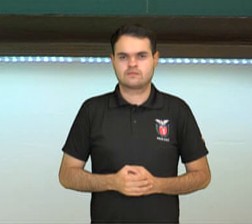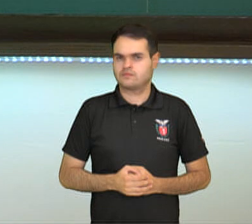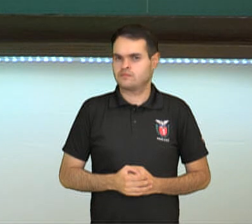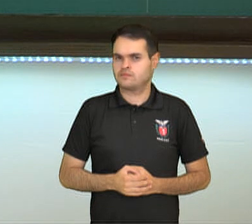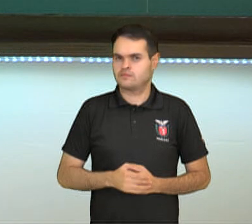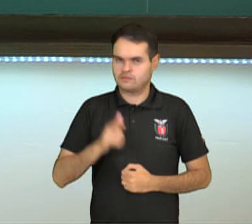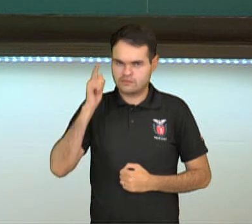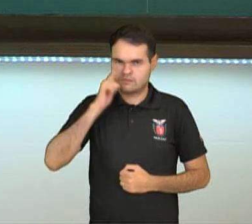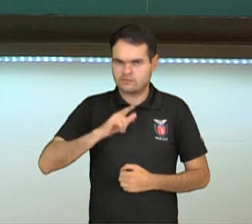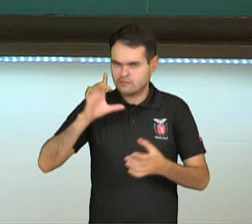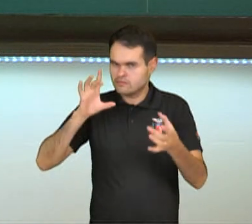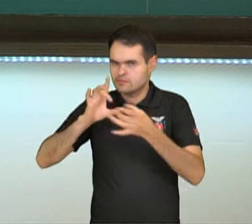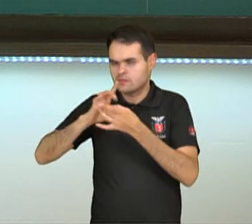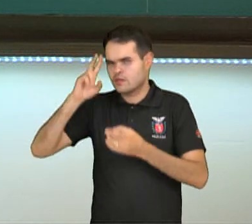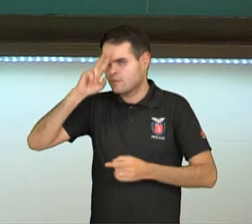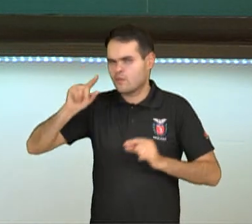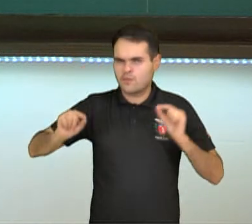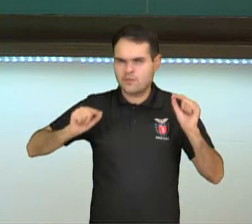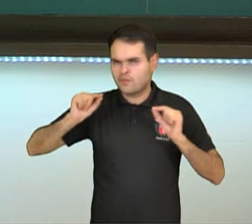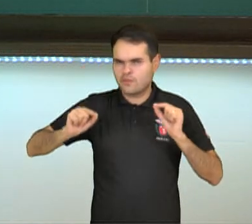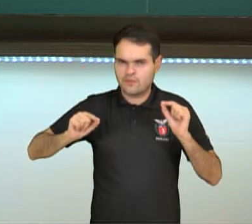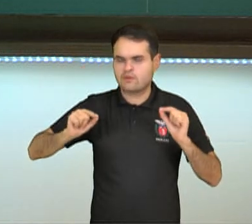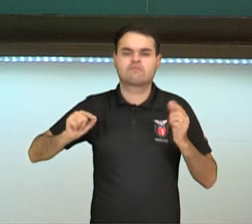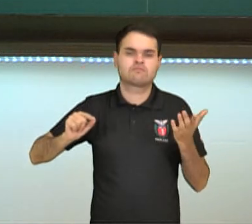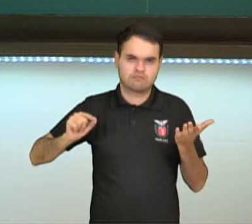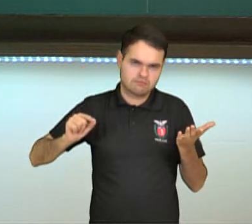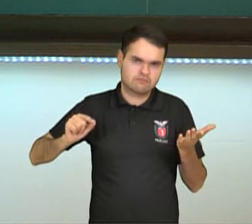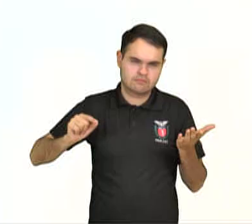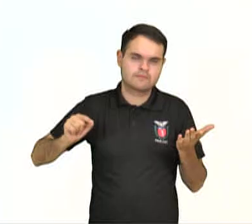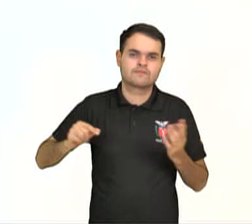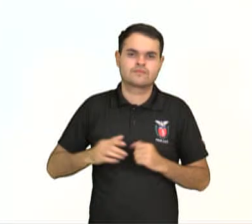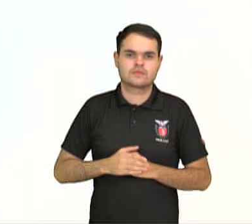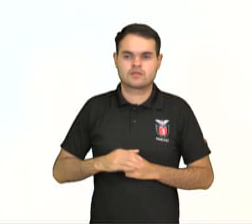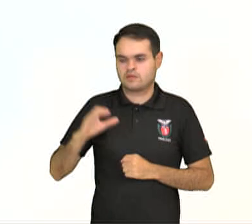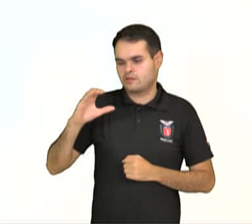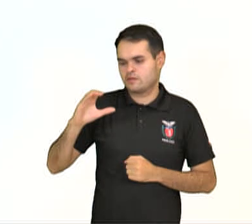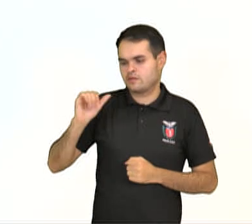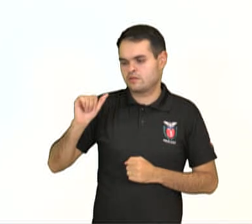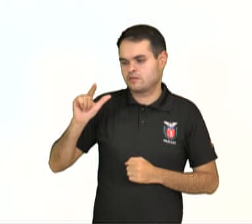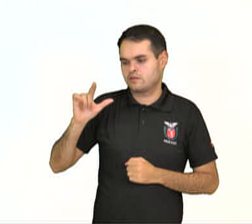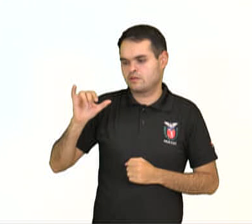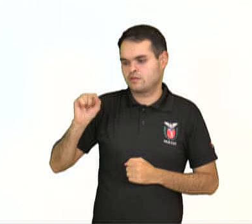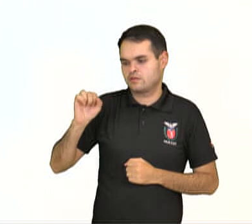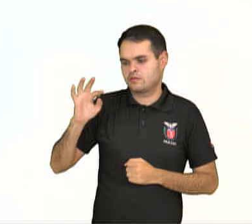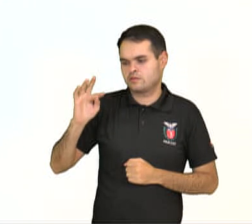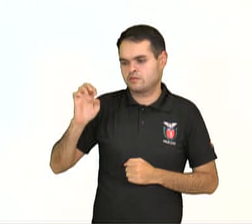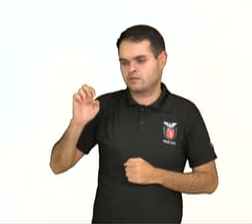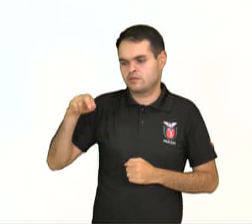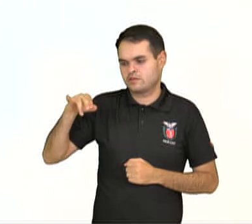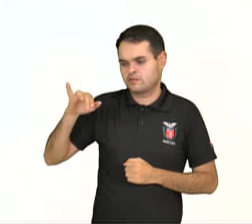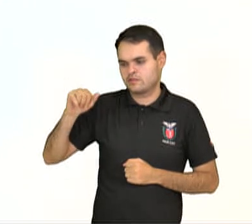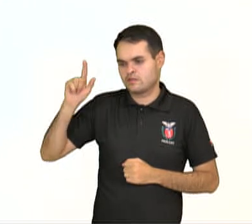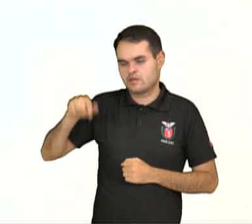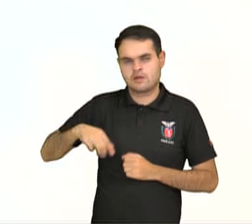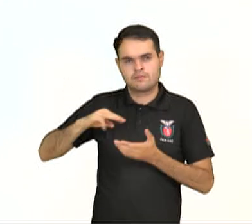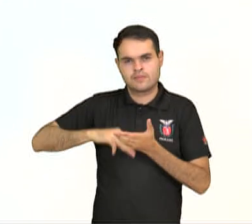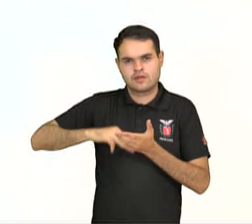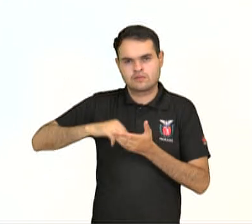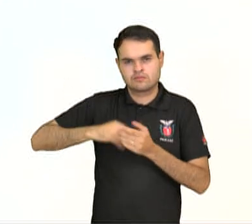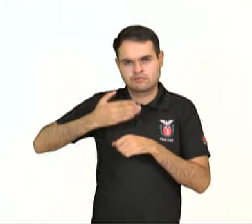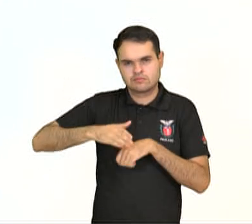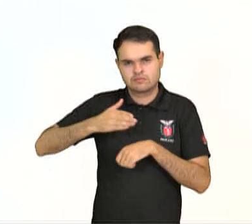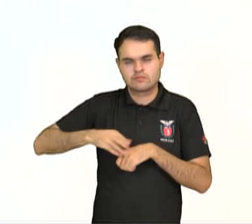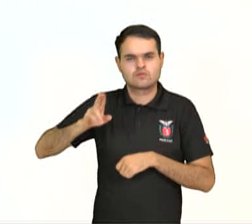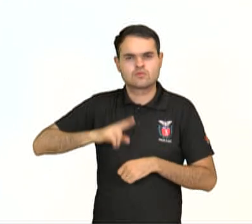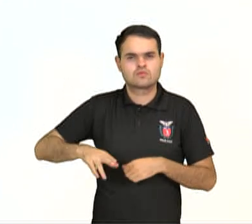E aí, você conseguiu lembrar o que é calistenia? Então, olha só, calistenia é um método de treino com exercícios que usam